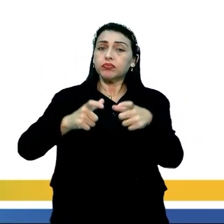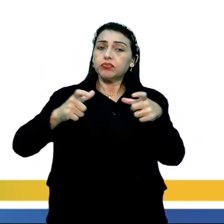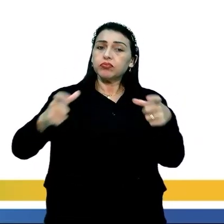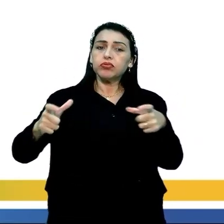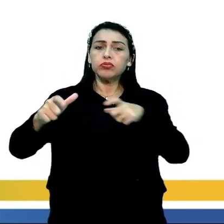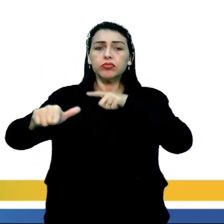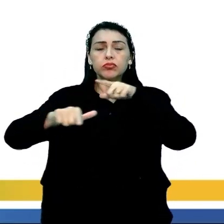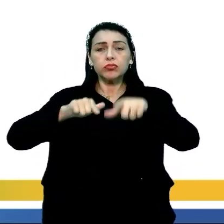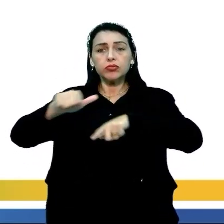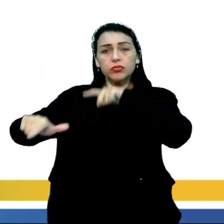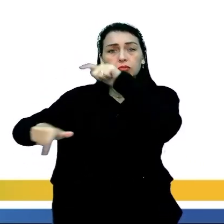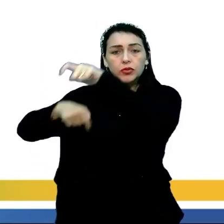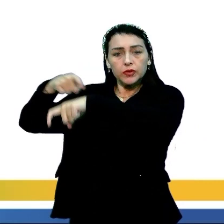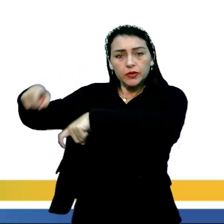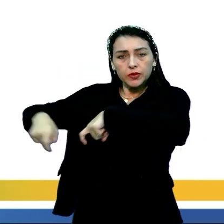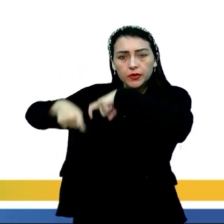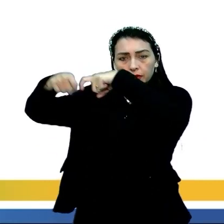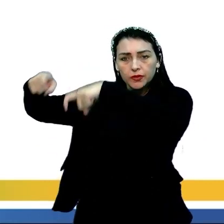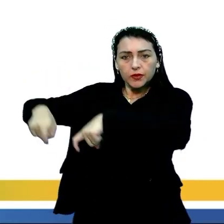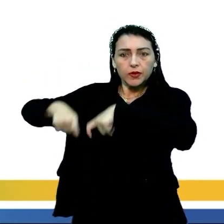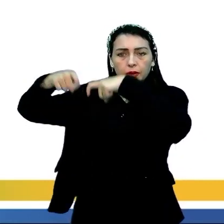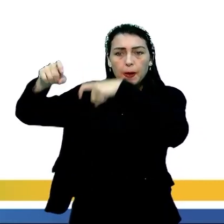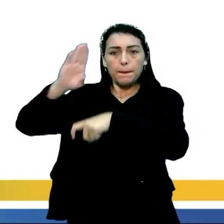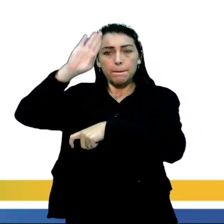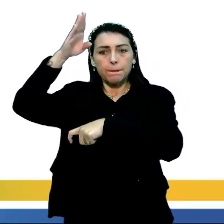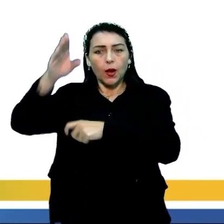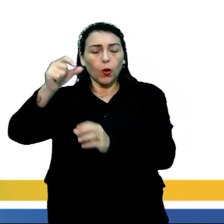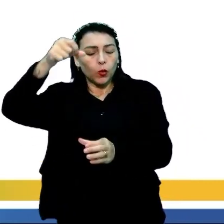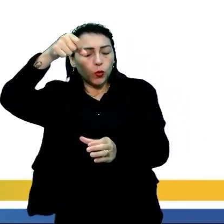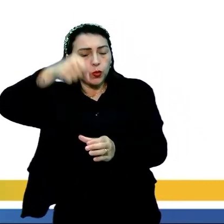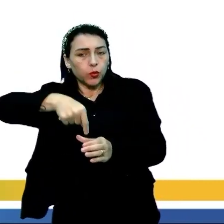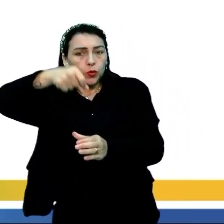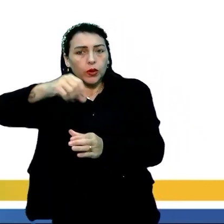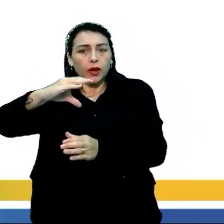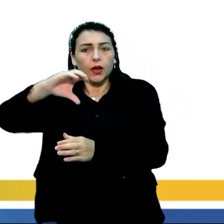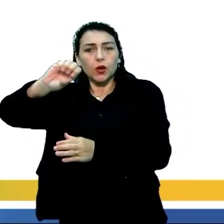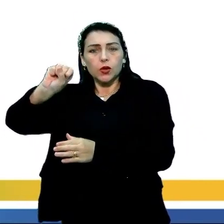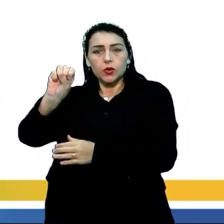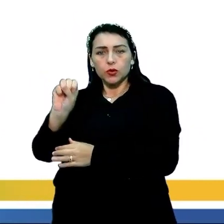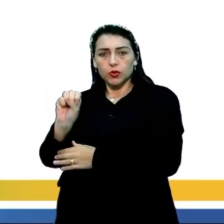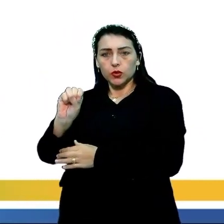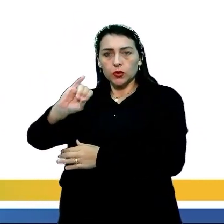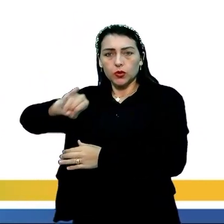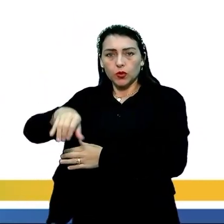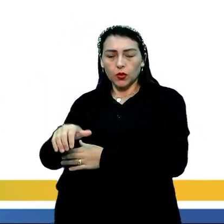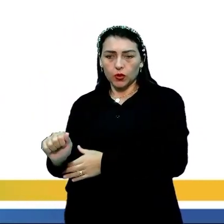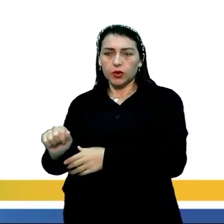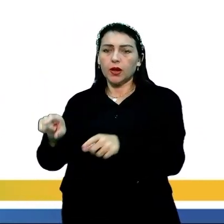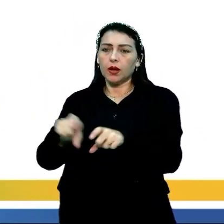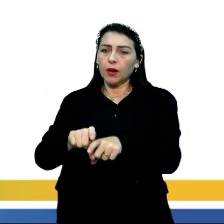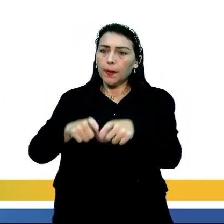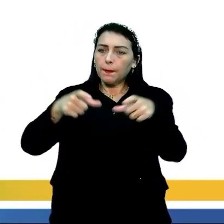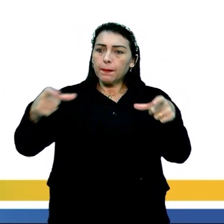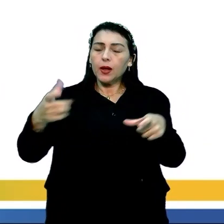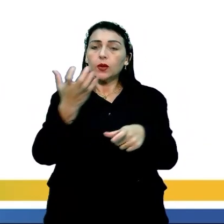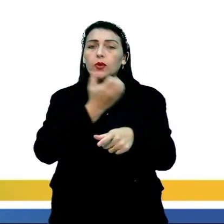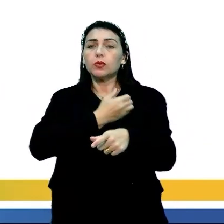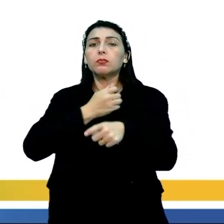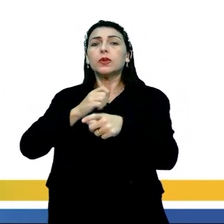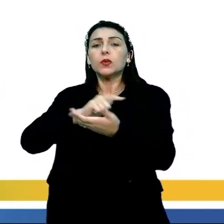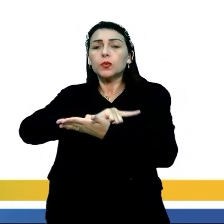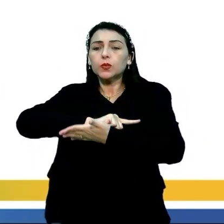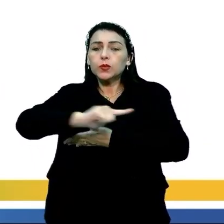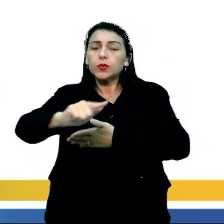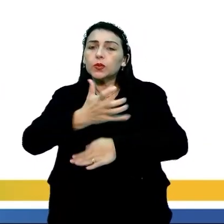o crescimento da atividade agrícola, principalmente pelo cultivo de soja, aumento do número de